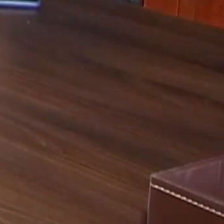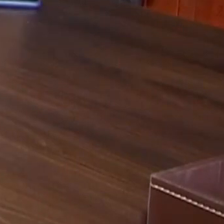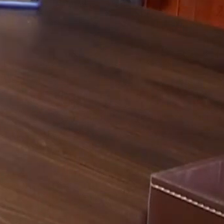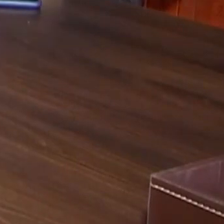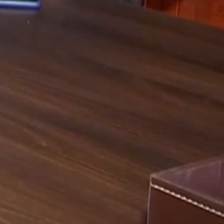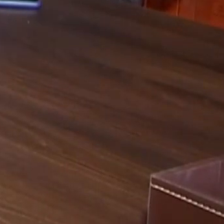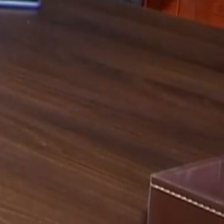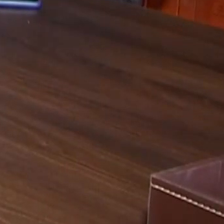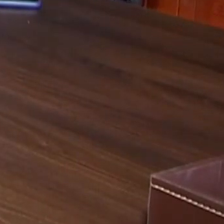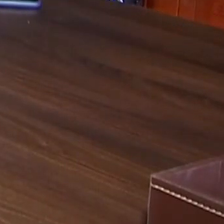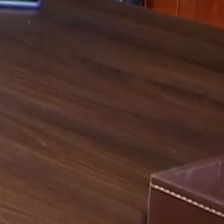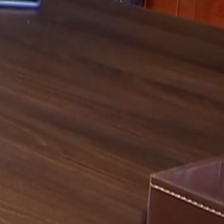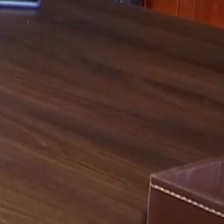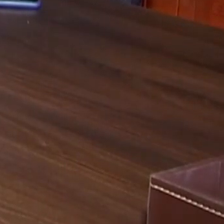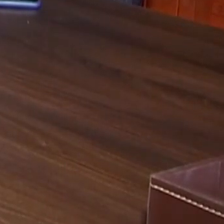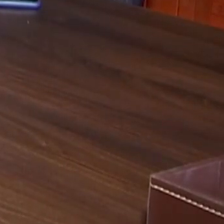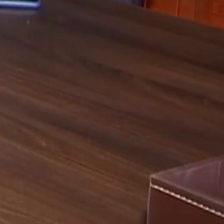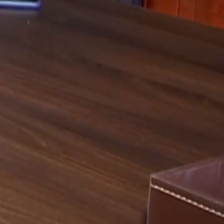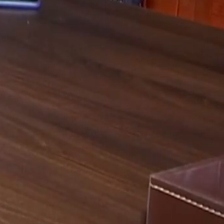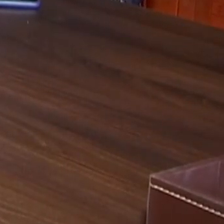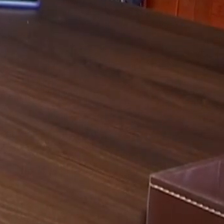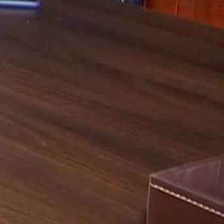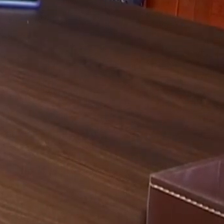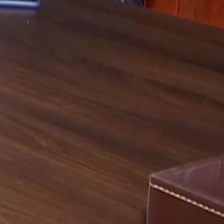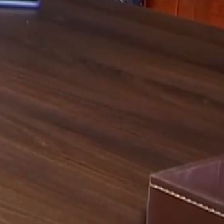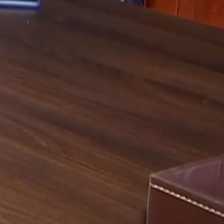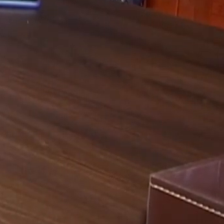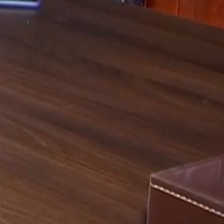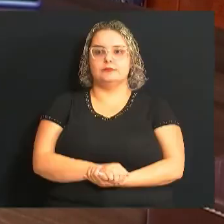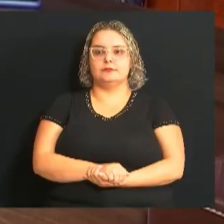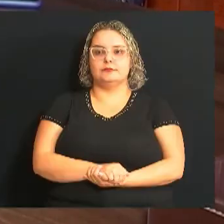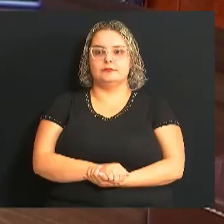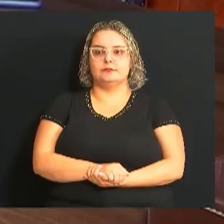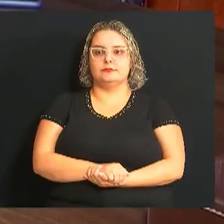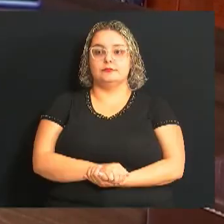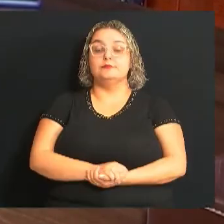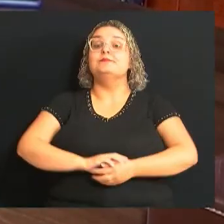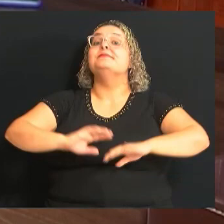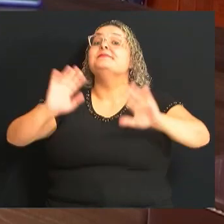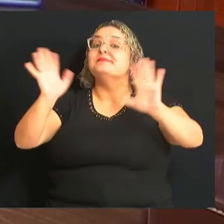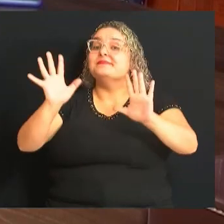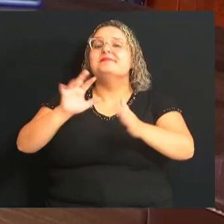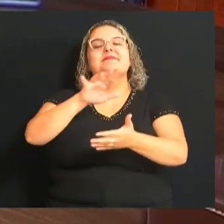Oi, gente, tudo bom? Mais um Na Ponta do Lápis no ar. Acabou